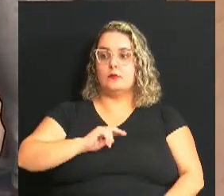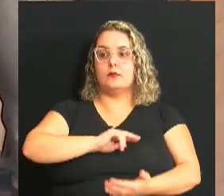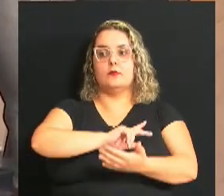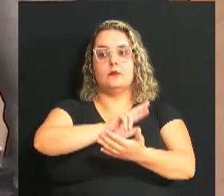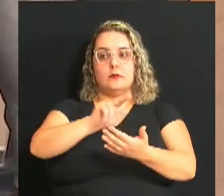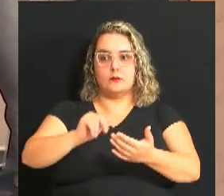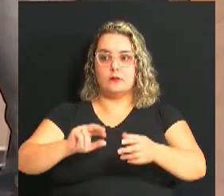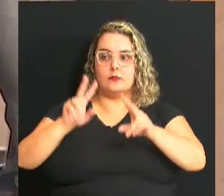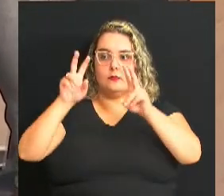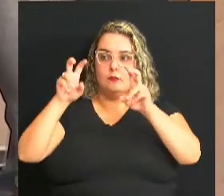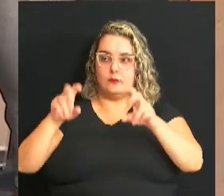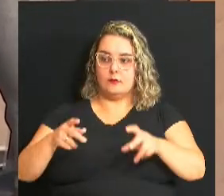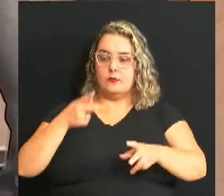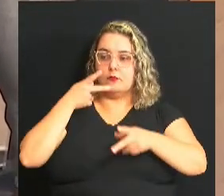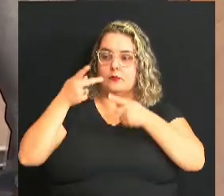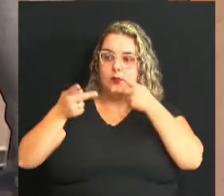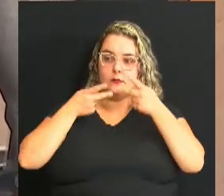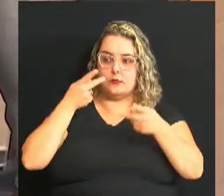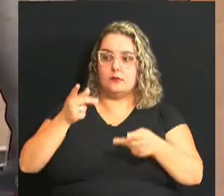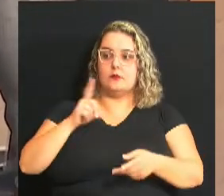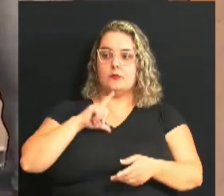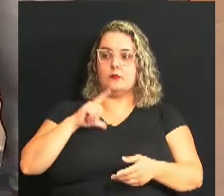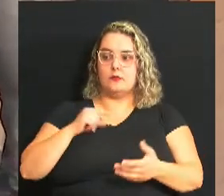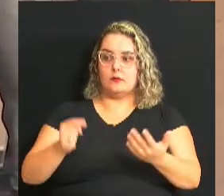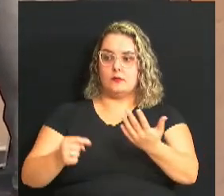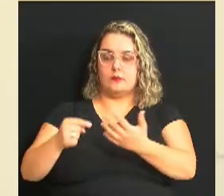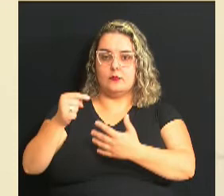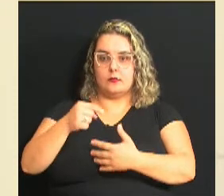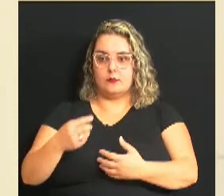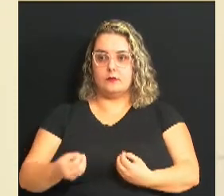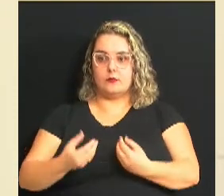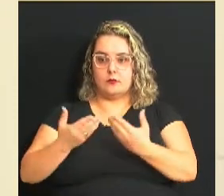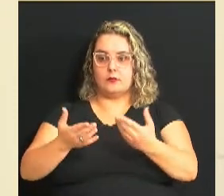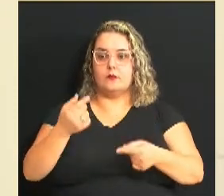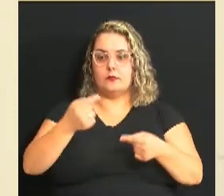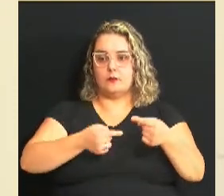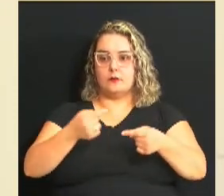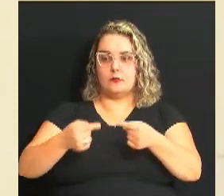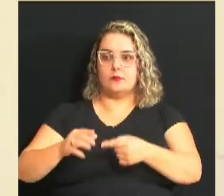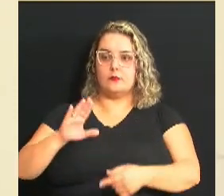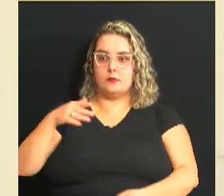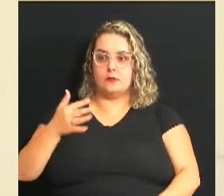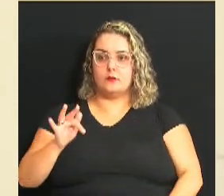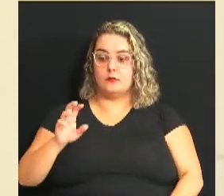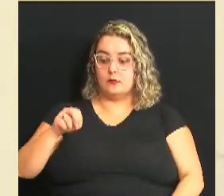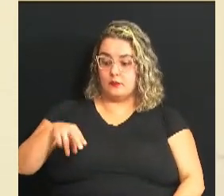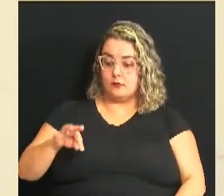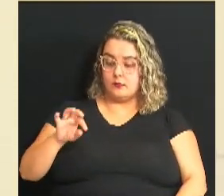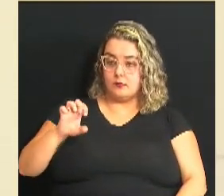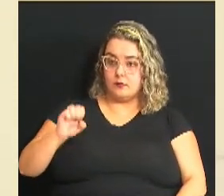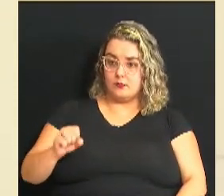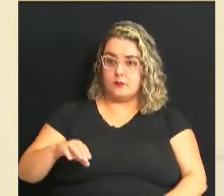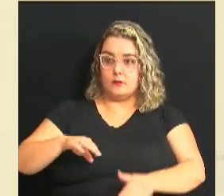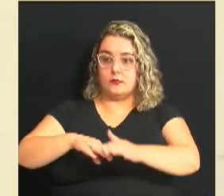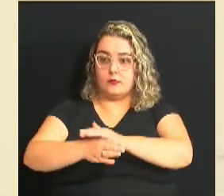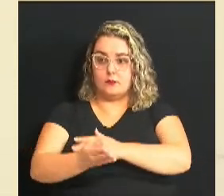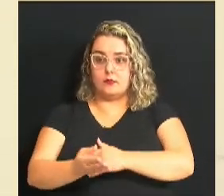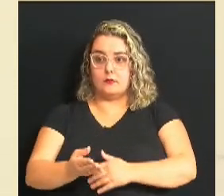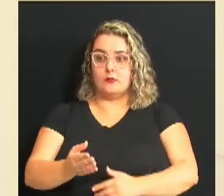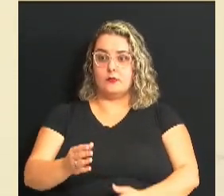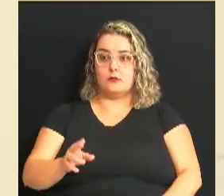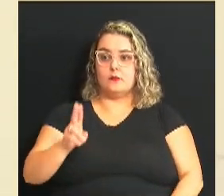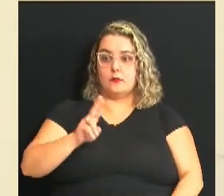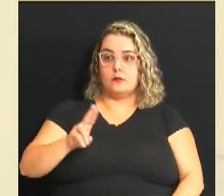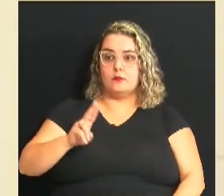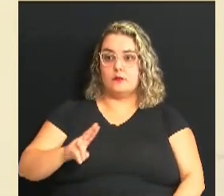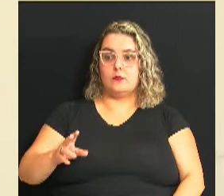aqui. A gente tem algumas fontes para trazer para o debate, né? Quando a gente fala de hábitos de consumo do teatro, né?